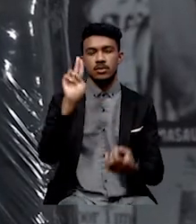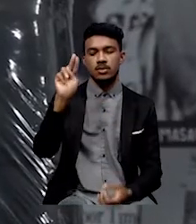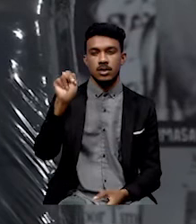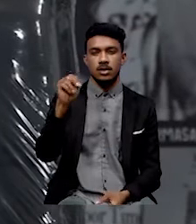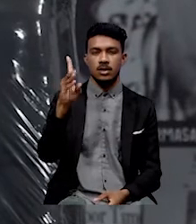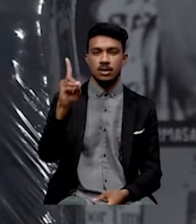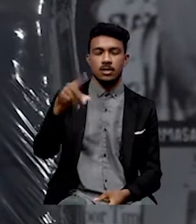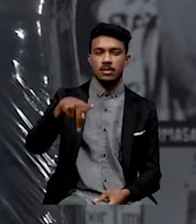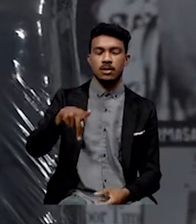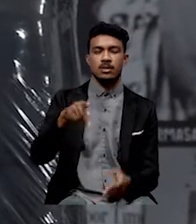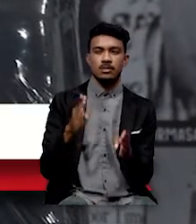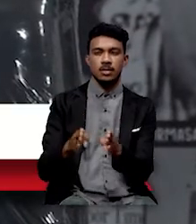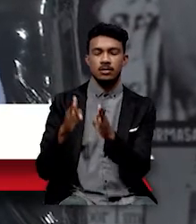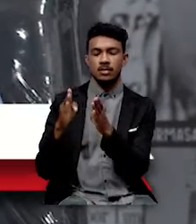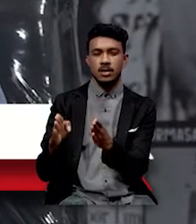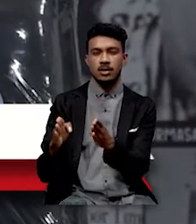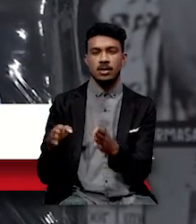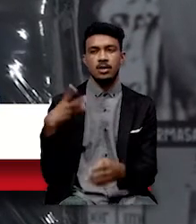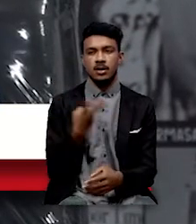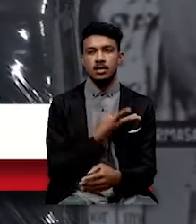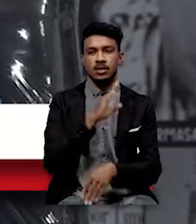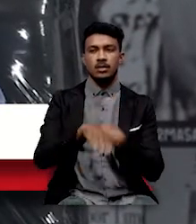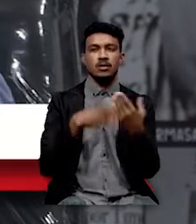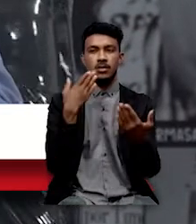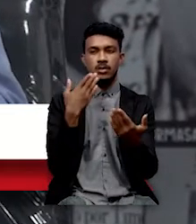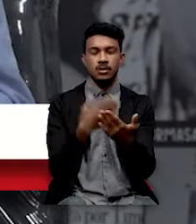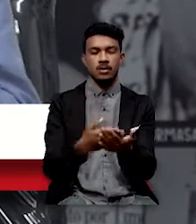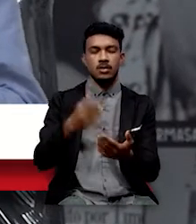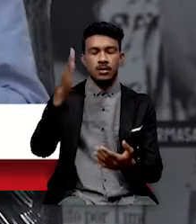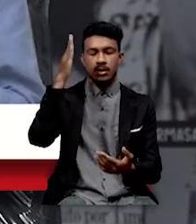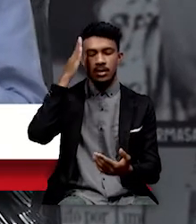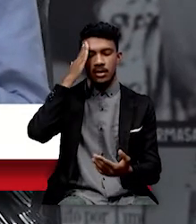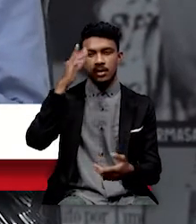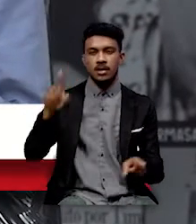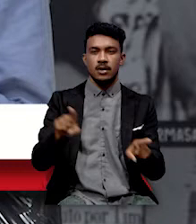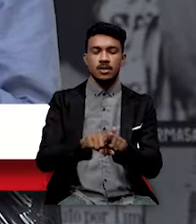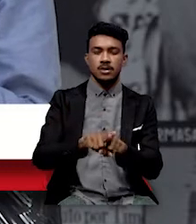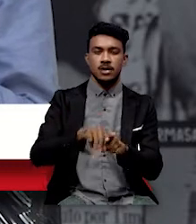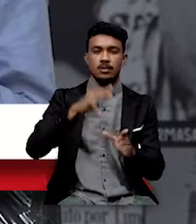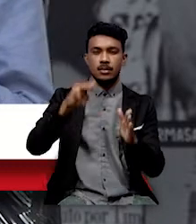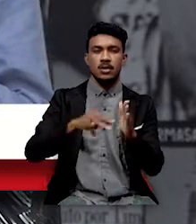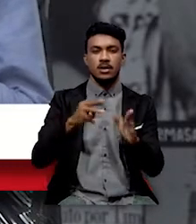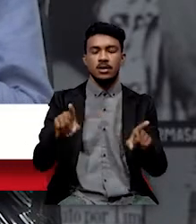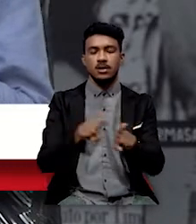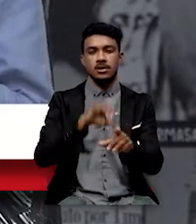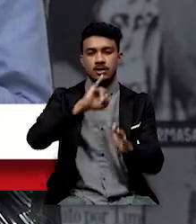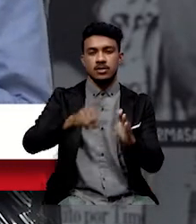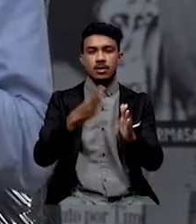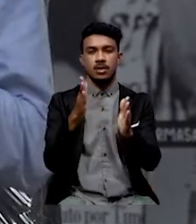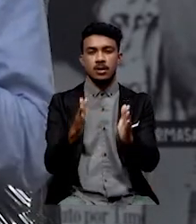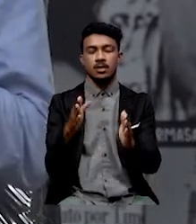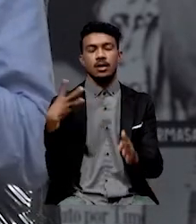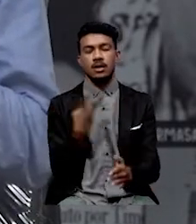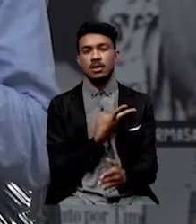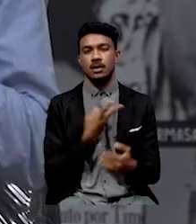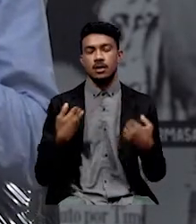prepara, e tudo até que ataca, nessa média, nessa jornalista, e tem a tia na coordenação de